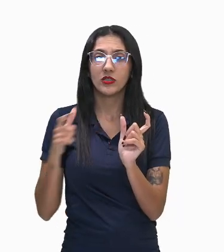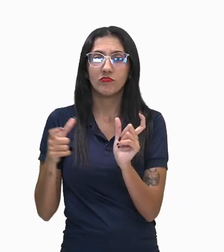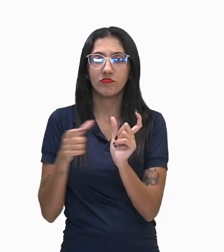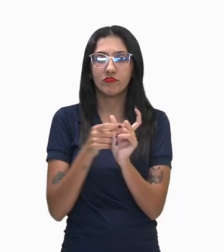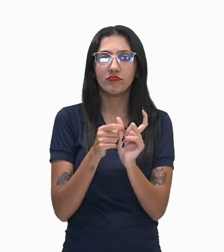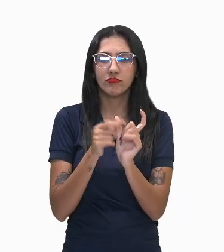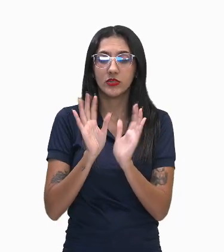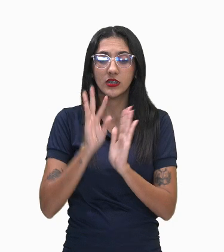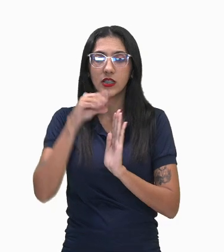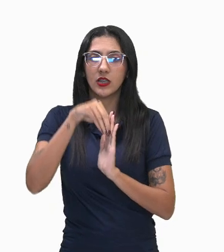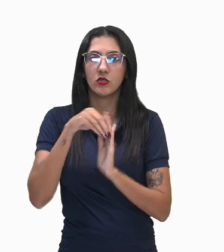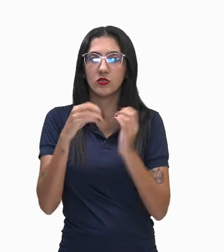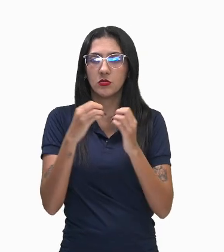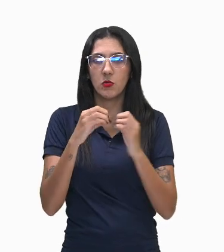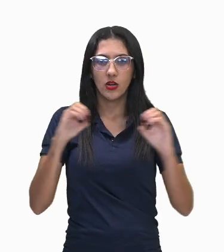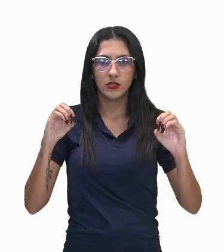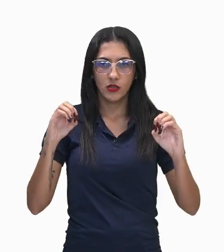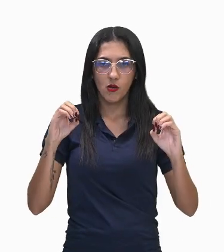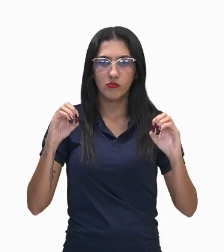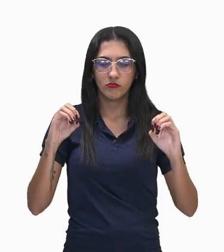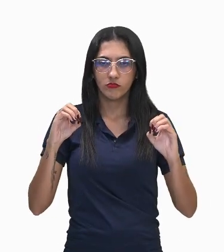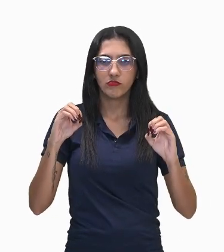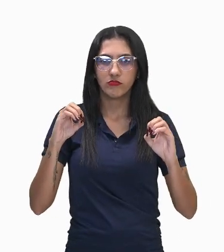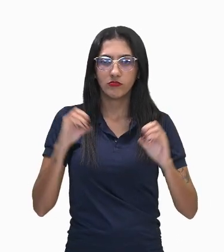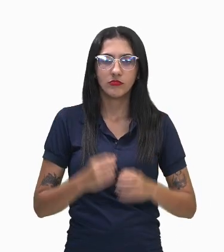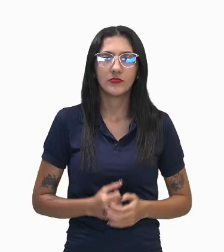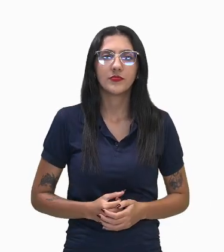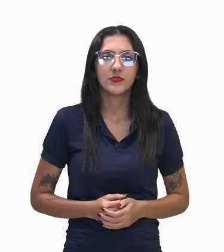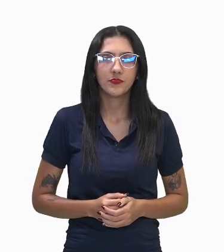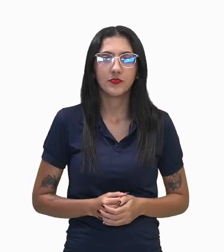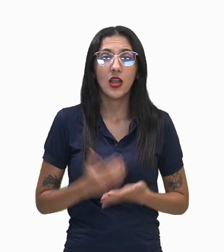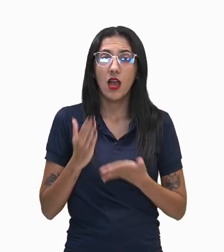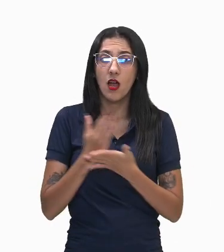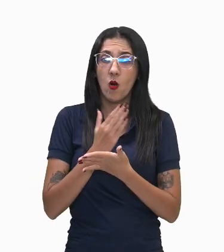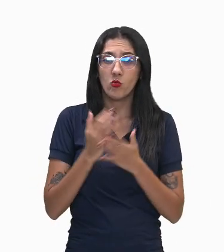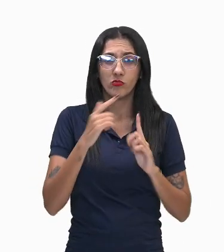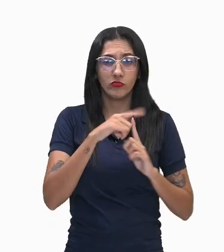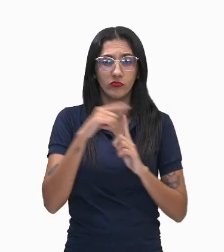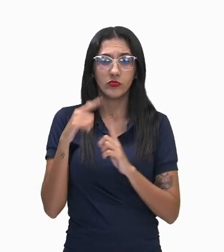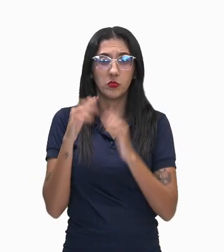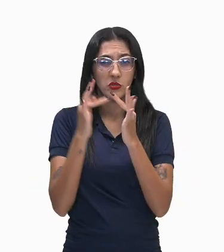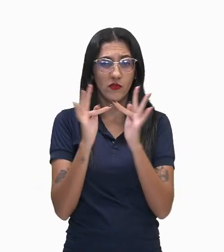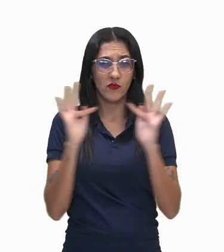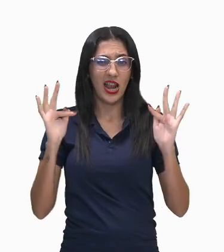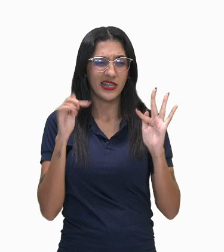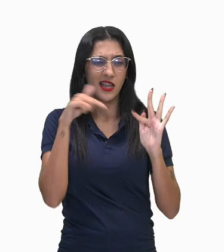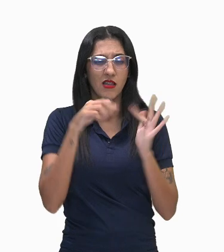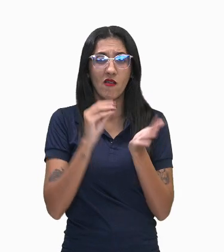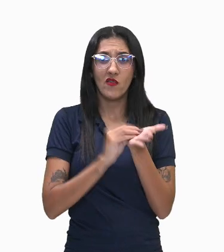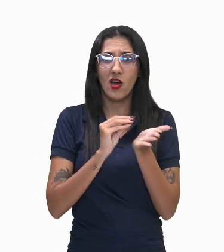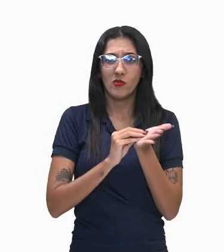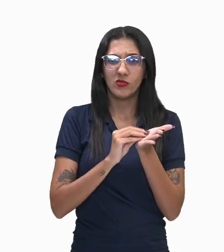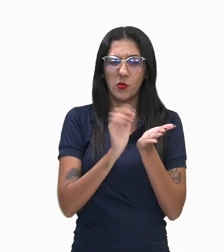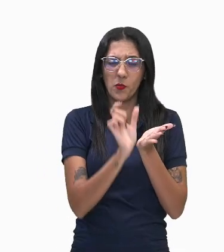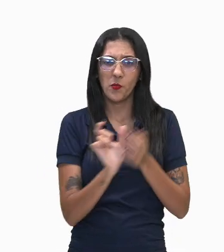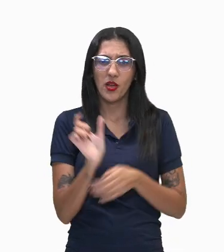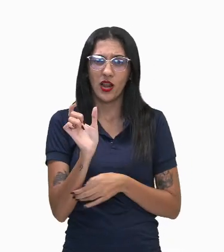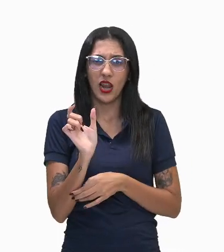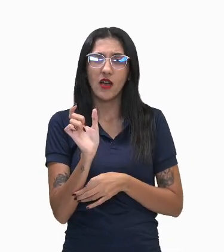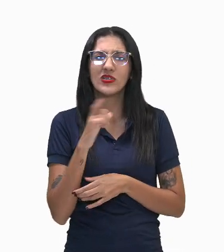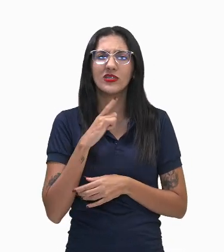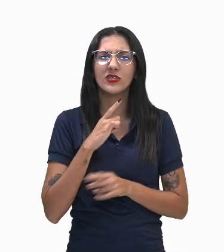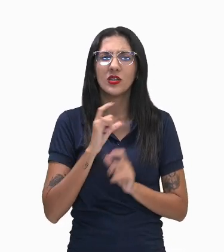uma oração. As orações complexas. Em algumas frases, essa ausência promove um senso